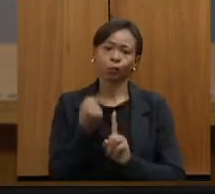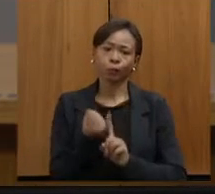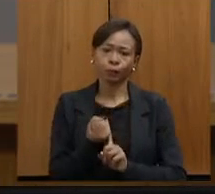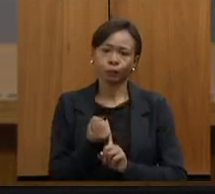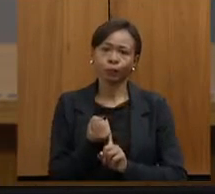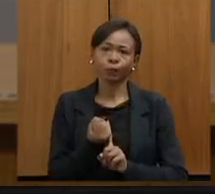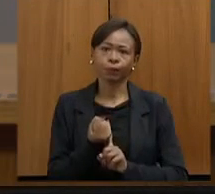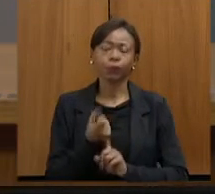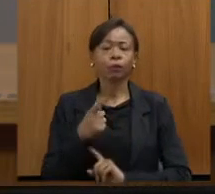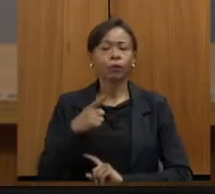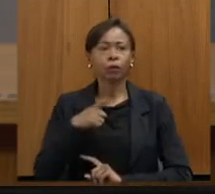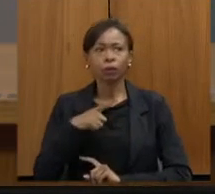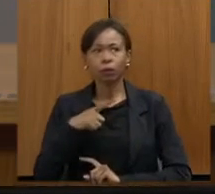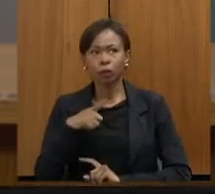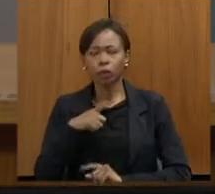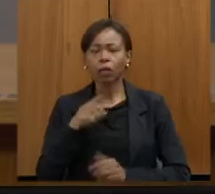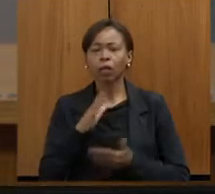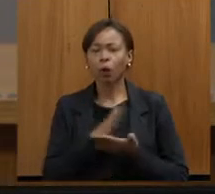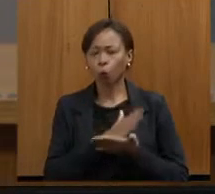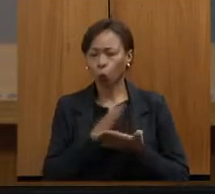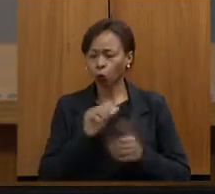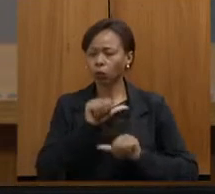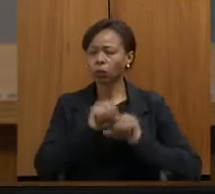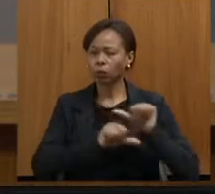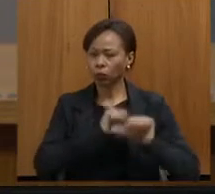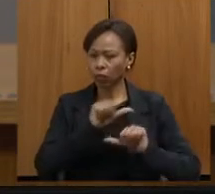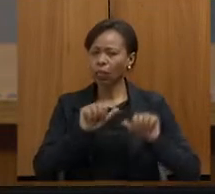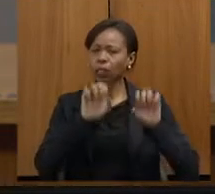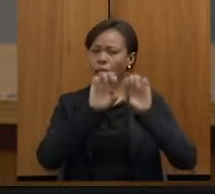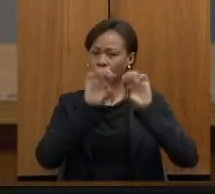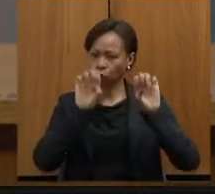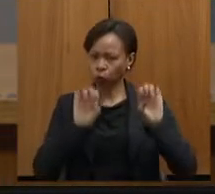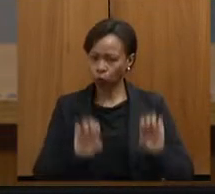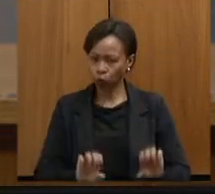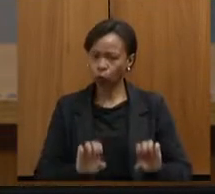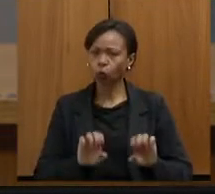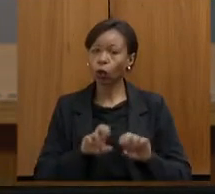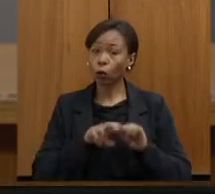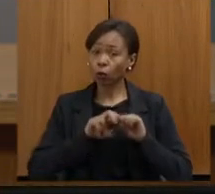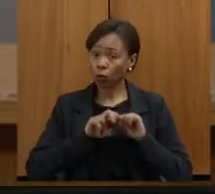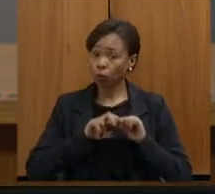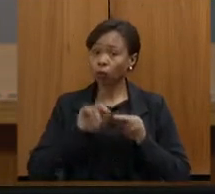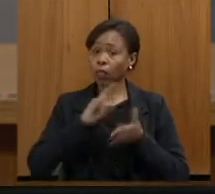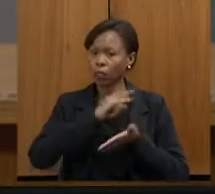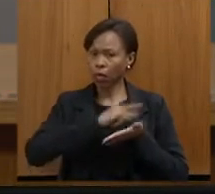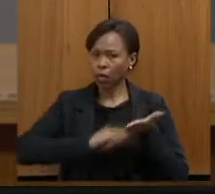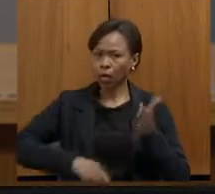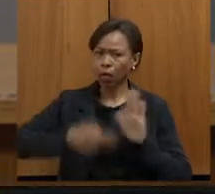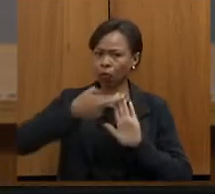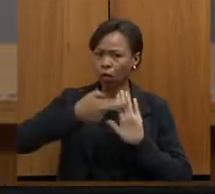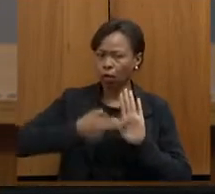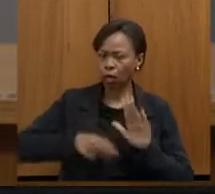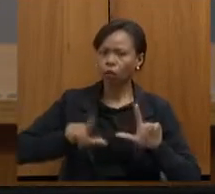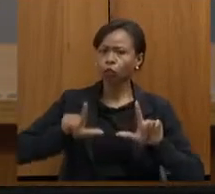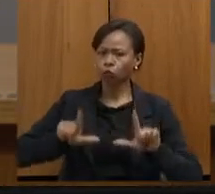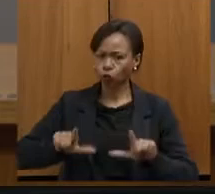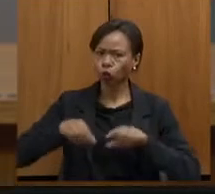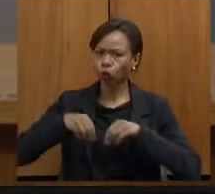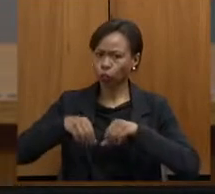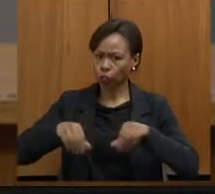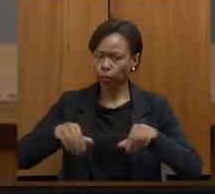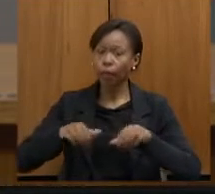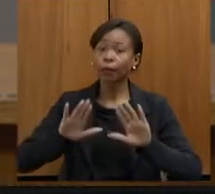bons exemplos de mudanças estruturais causadas pela regularização fundiária. E agradecer,